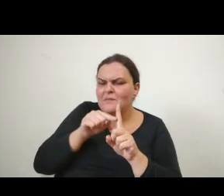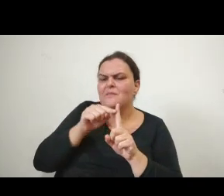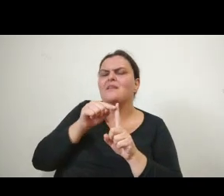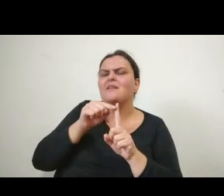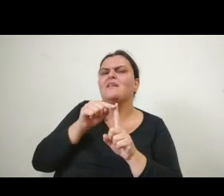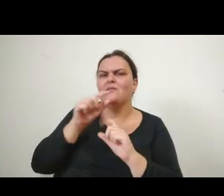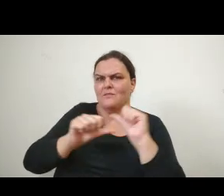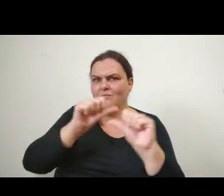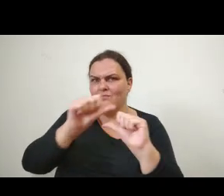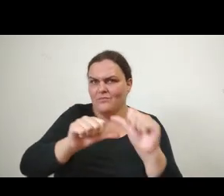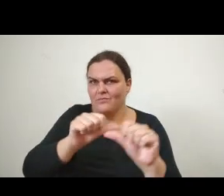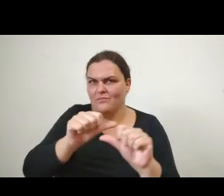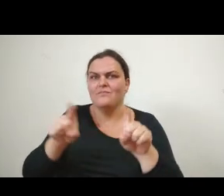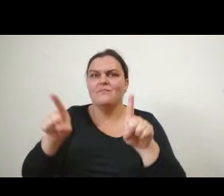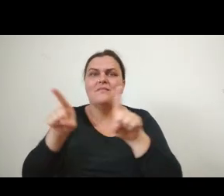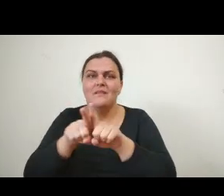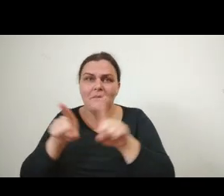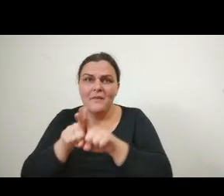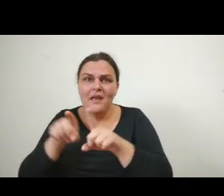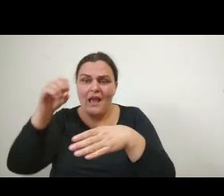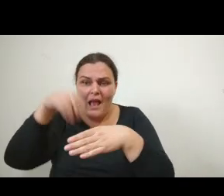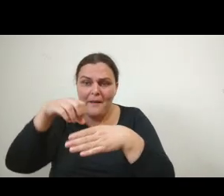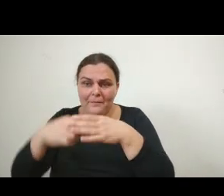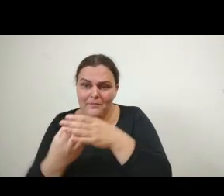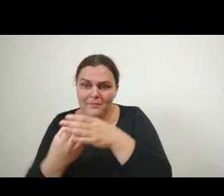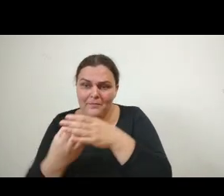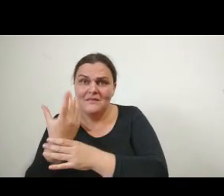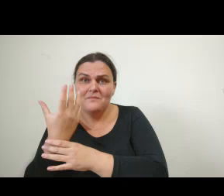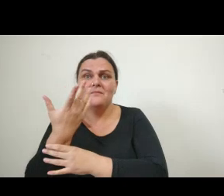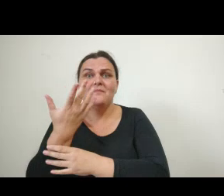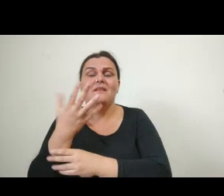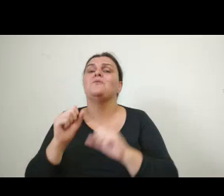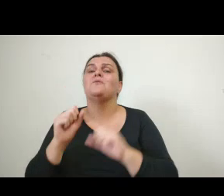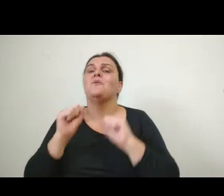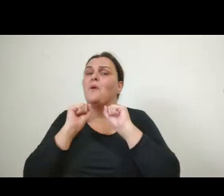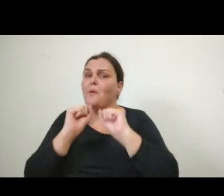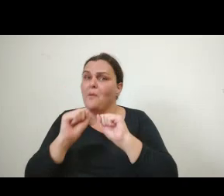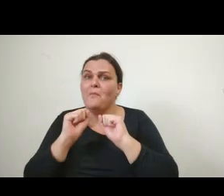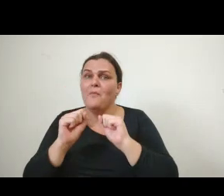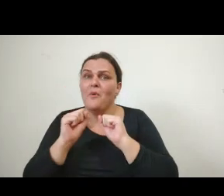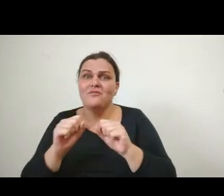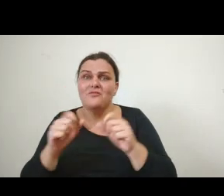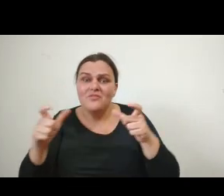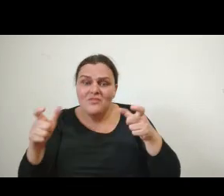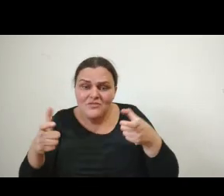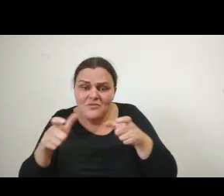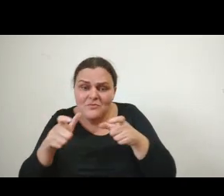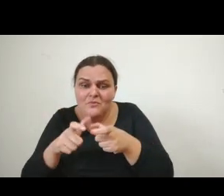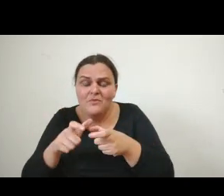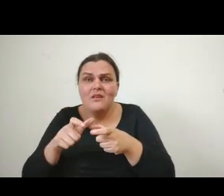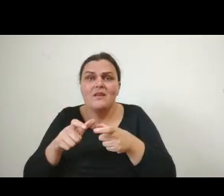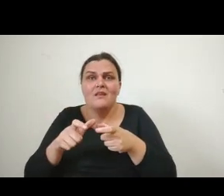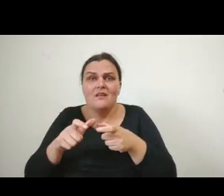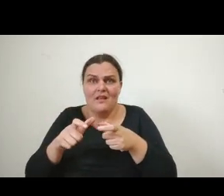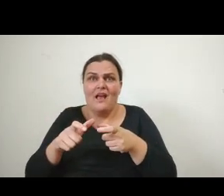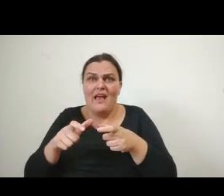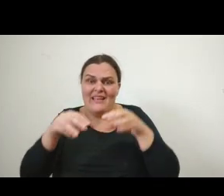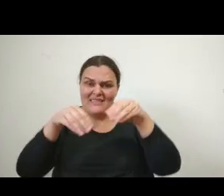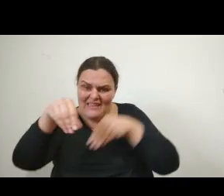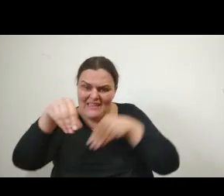expressiva redução da área favorável ao cultivo de soja no Brasil, né, o que pode gerar, né, esse chamado